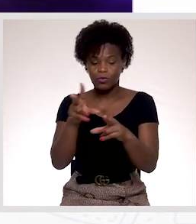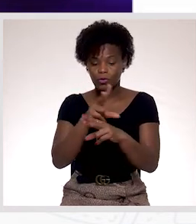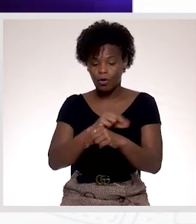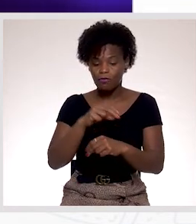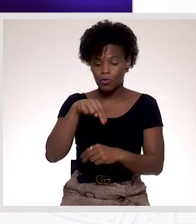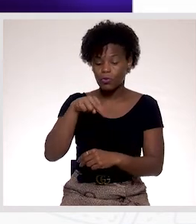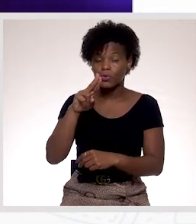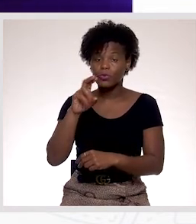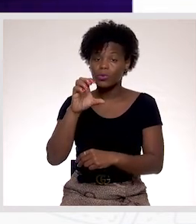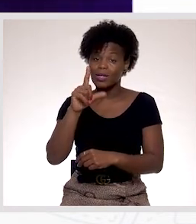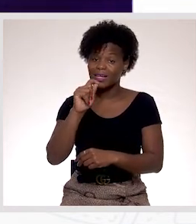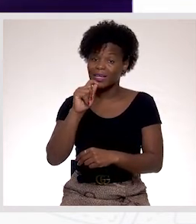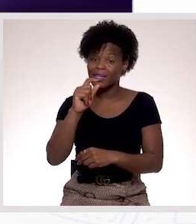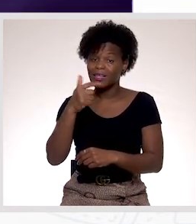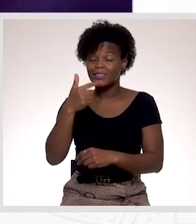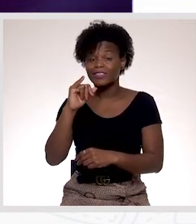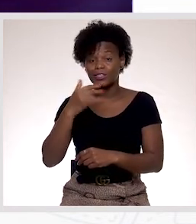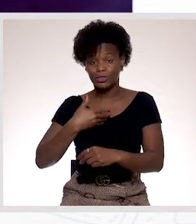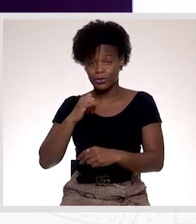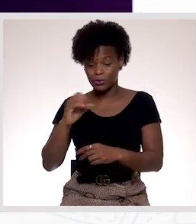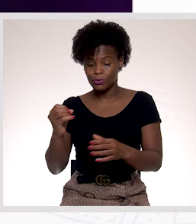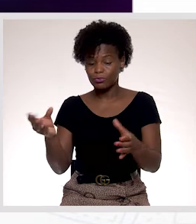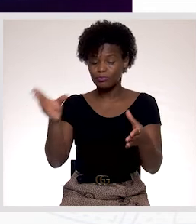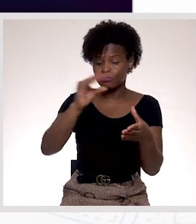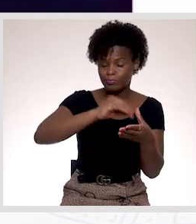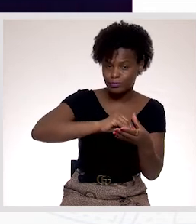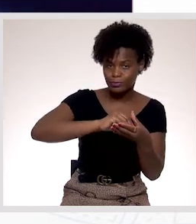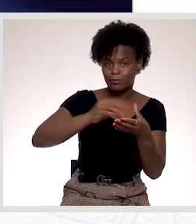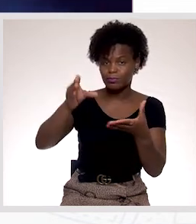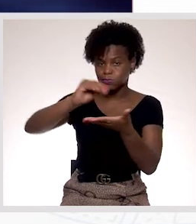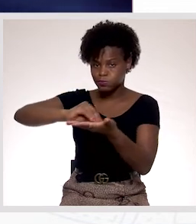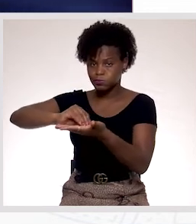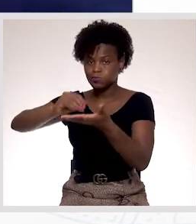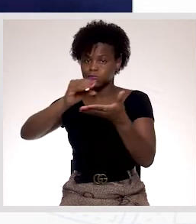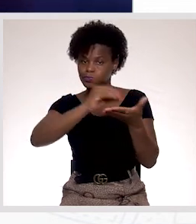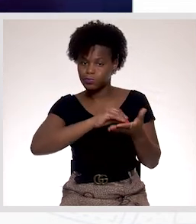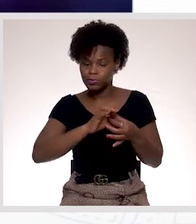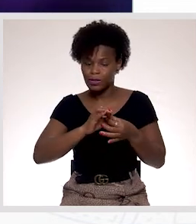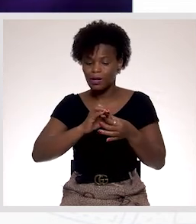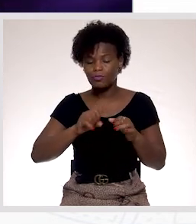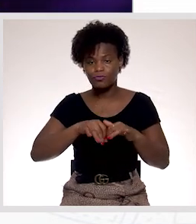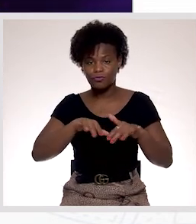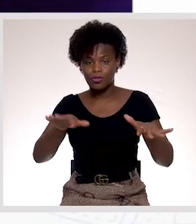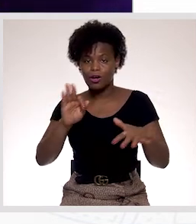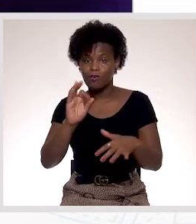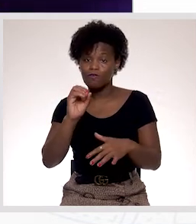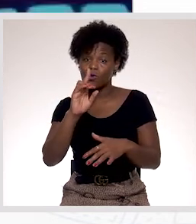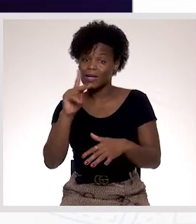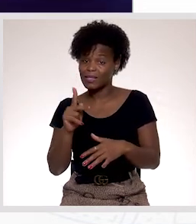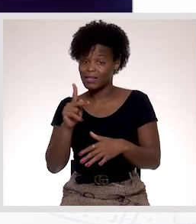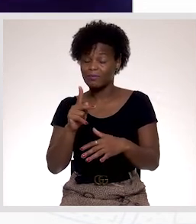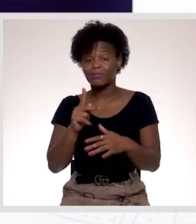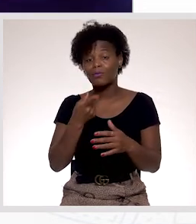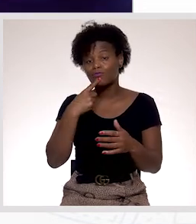Novos nucleotídeos são adicionados no final da 3', movendo-se continuamente em direção à expansão da forquilha de